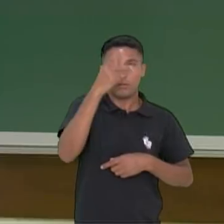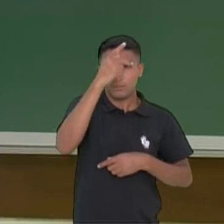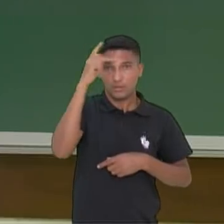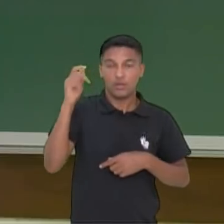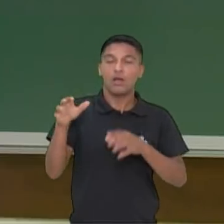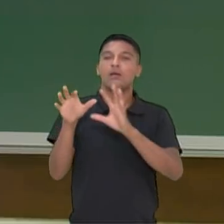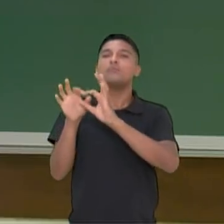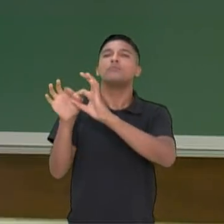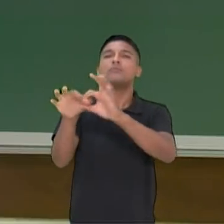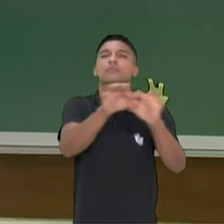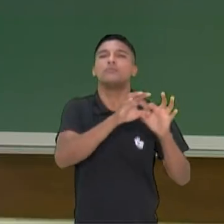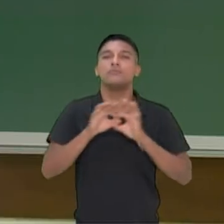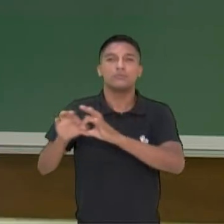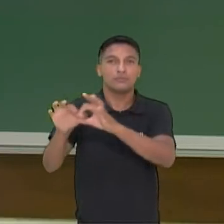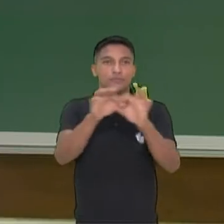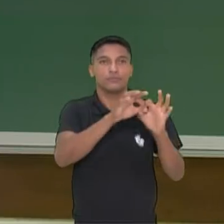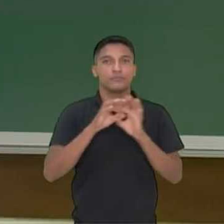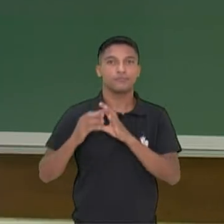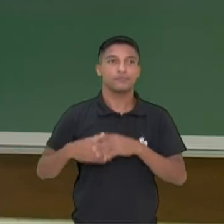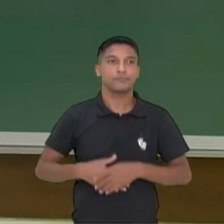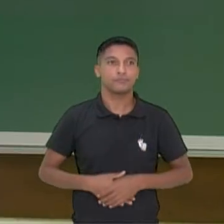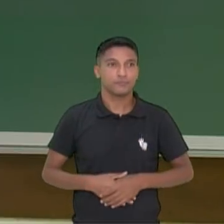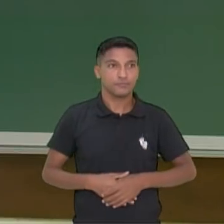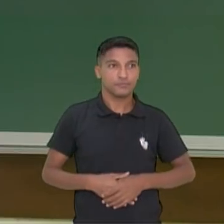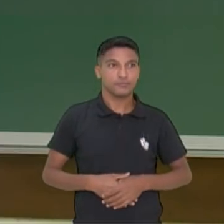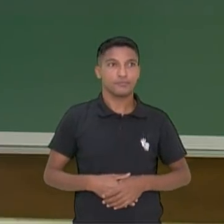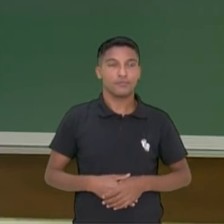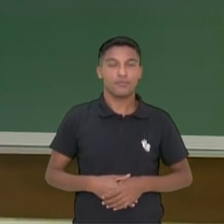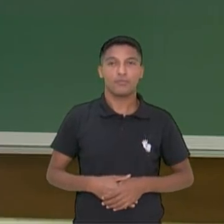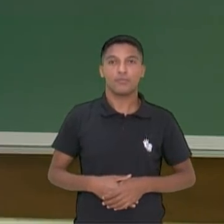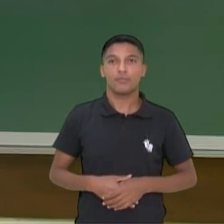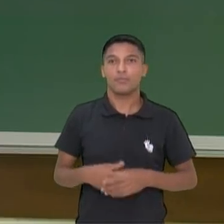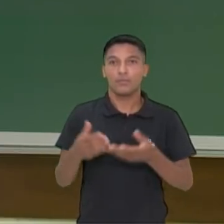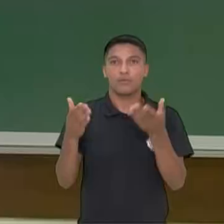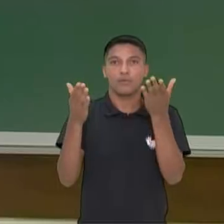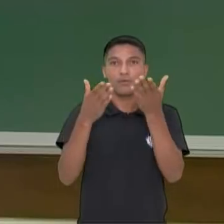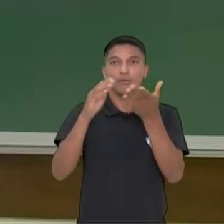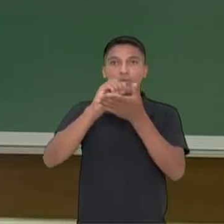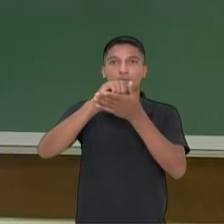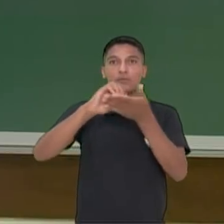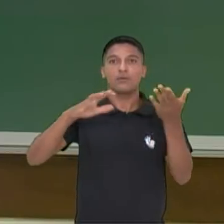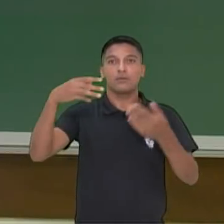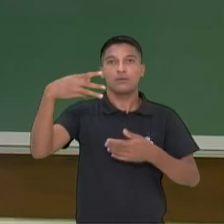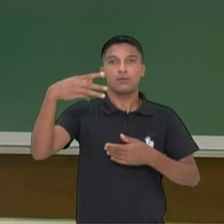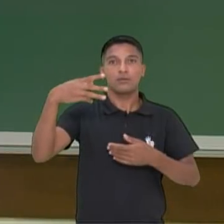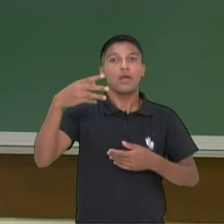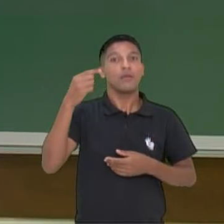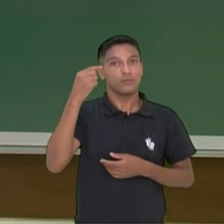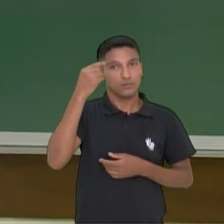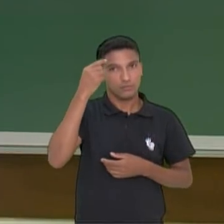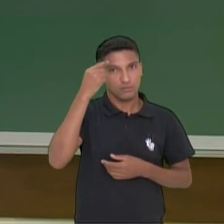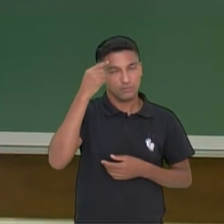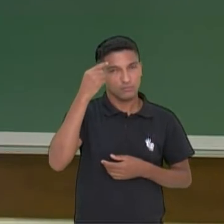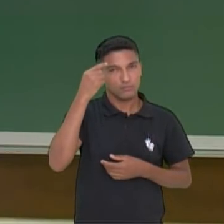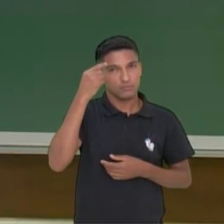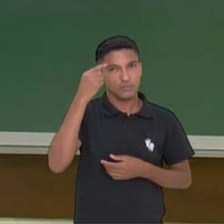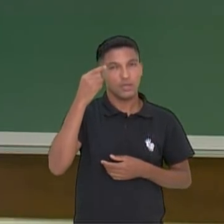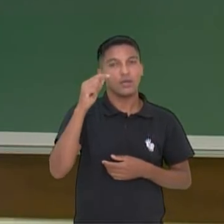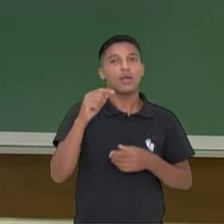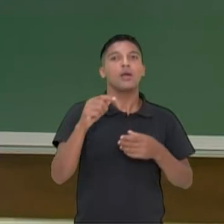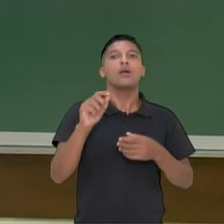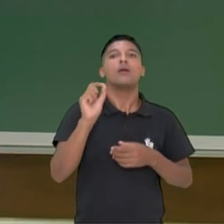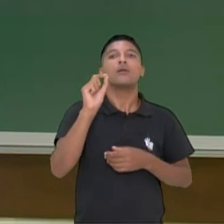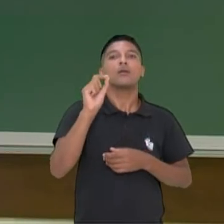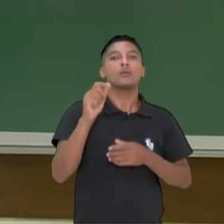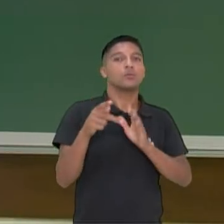ok? Exercício 3, mais um exercício para a gente pensar um pouquinho sobre essa